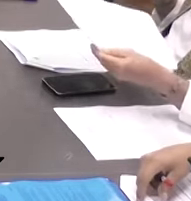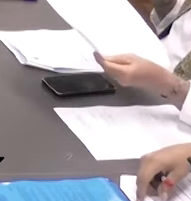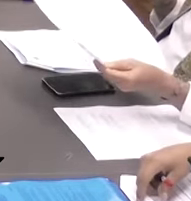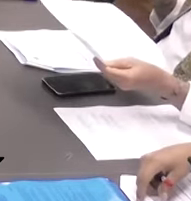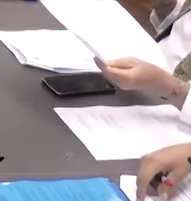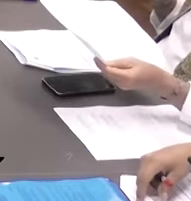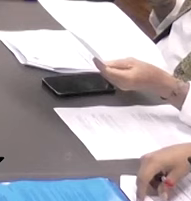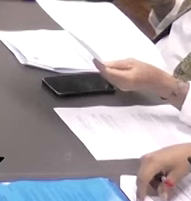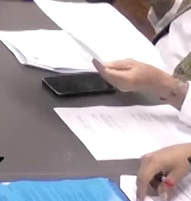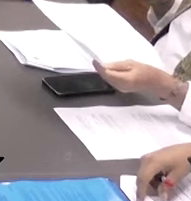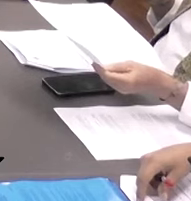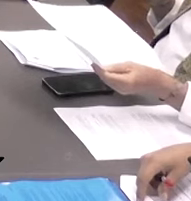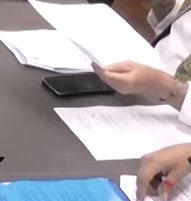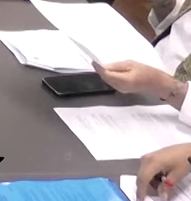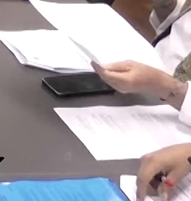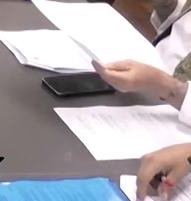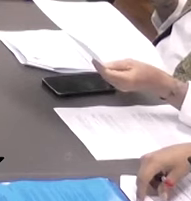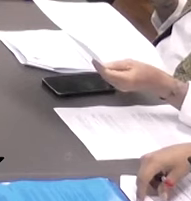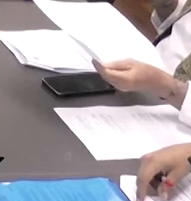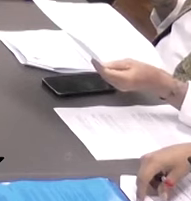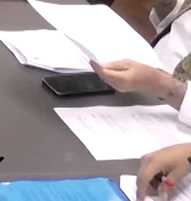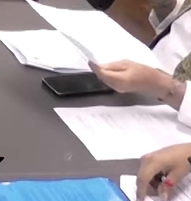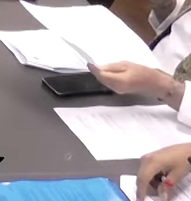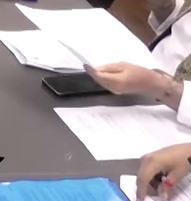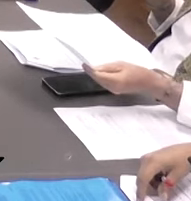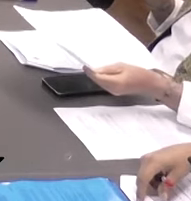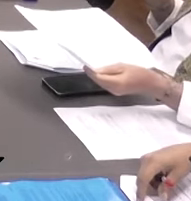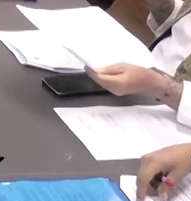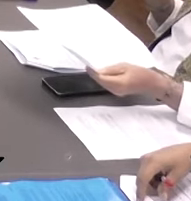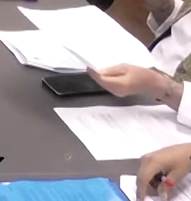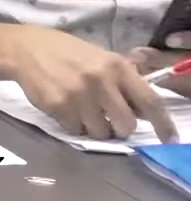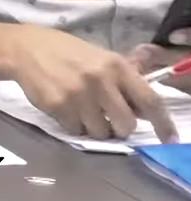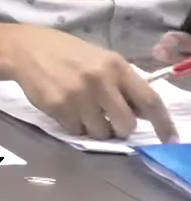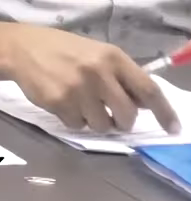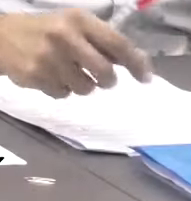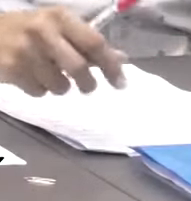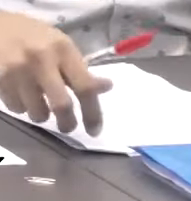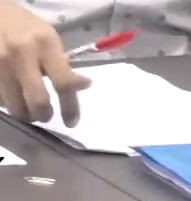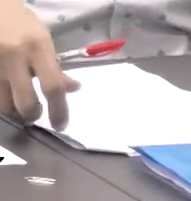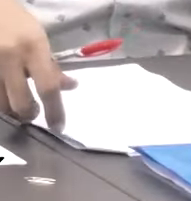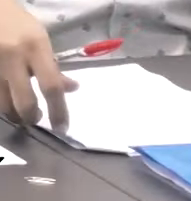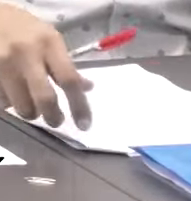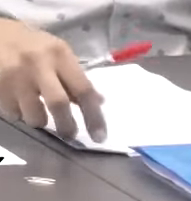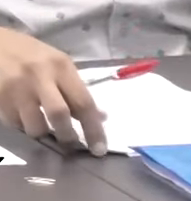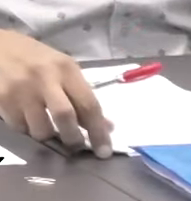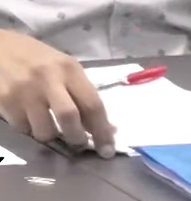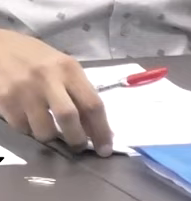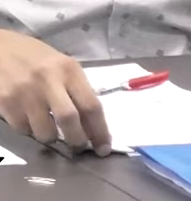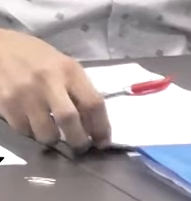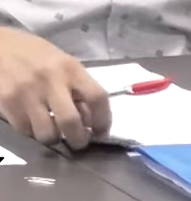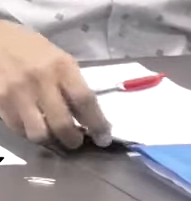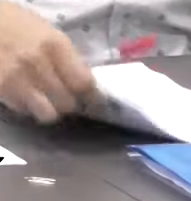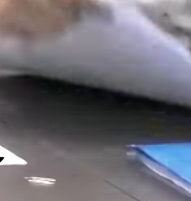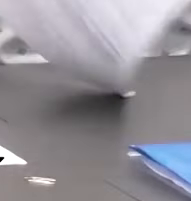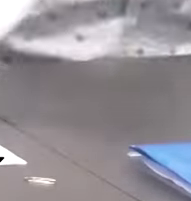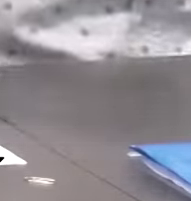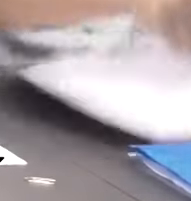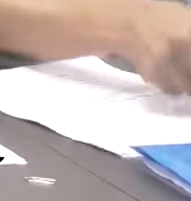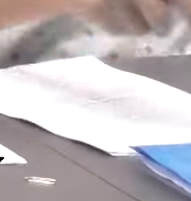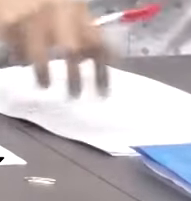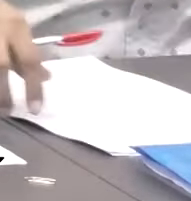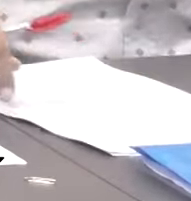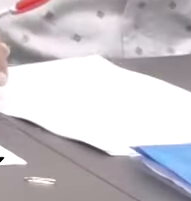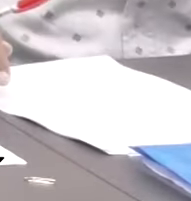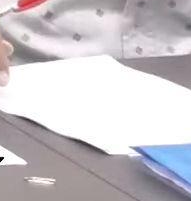e eu saudei todas. Vossa Excelência está sendo... Tá me perseguindo, porque hoje eu não declarei amor a Vossa